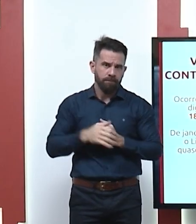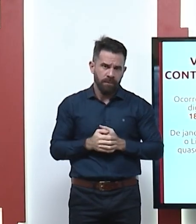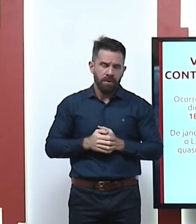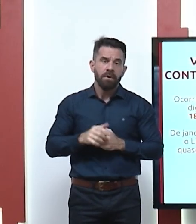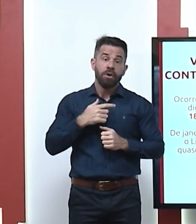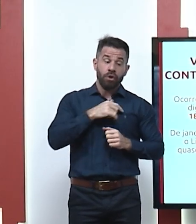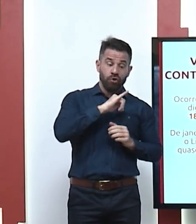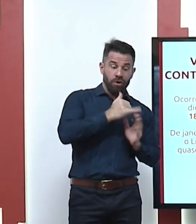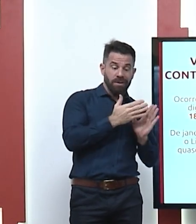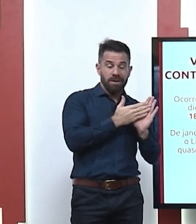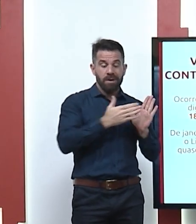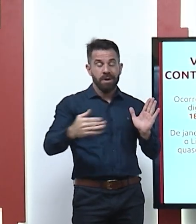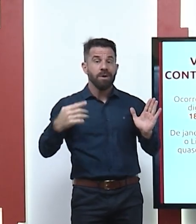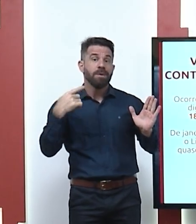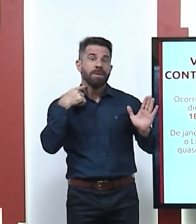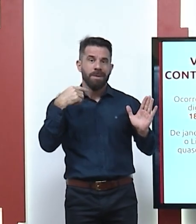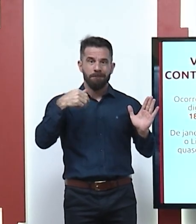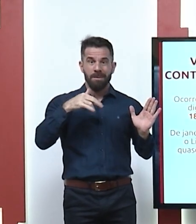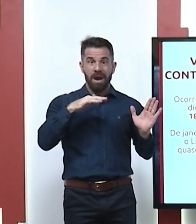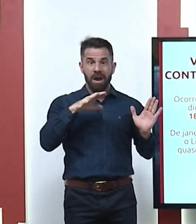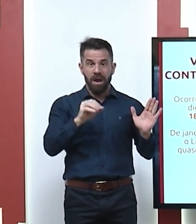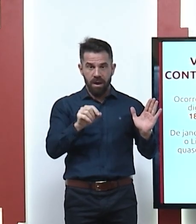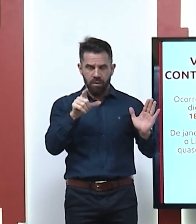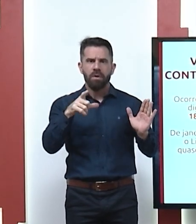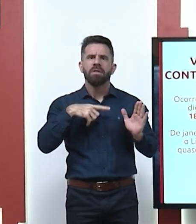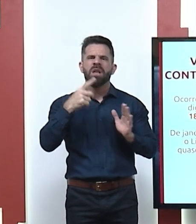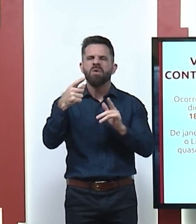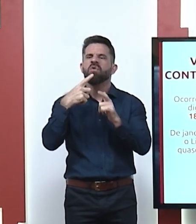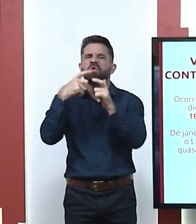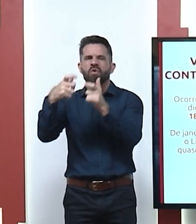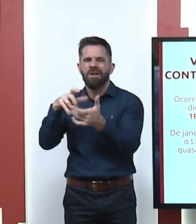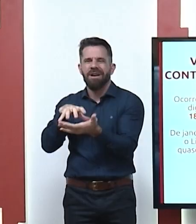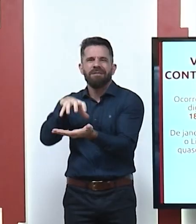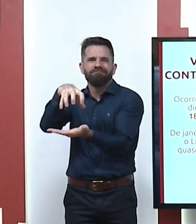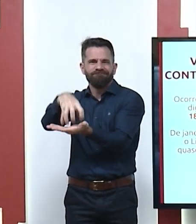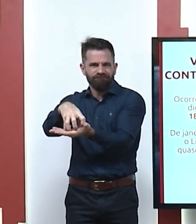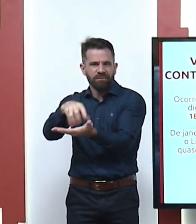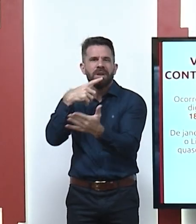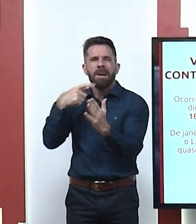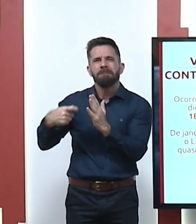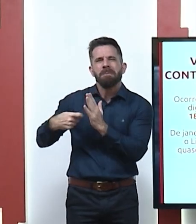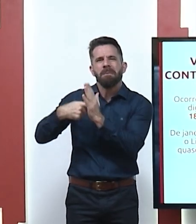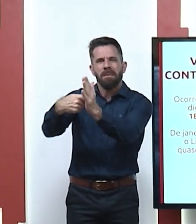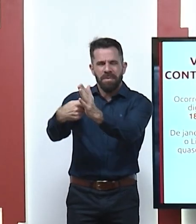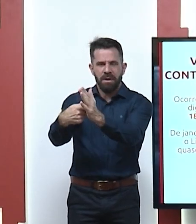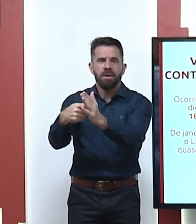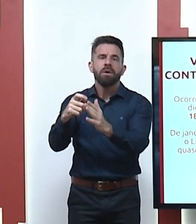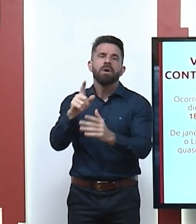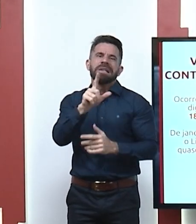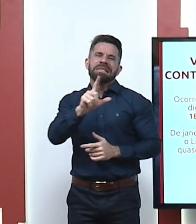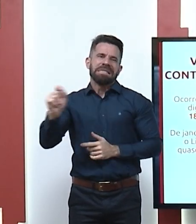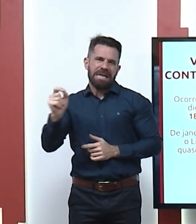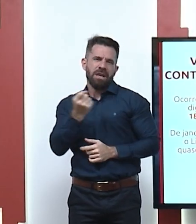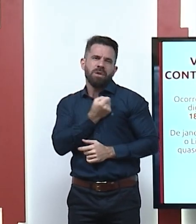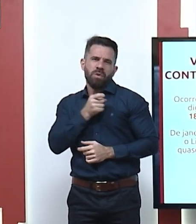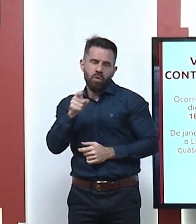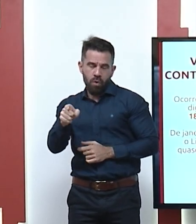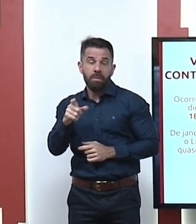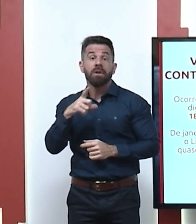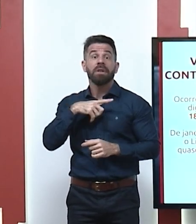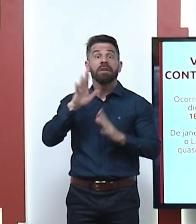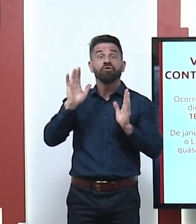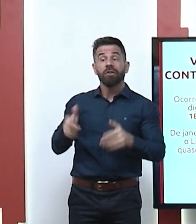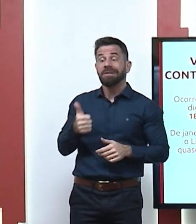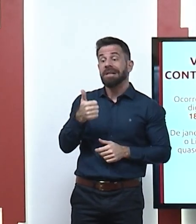a maio desse ano, a Central de Atendimento à Mulher, o Ligue 100, recebeu quase 17 mil denúncias desse